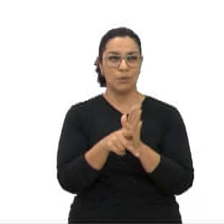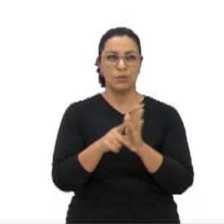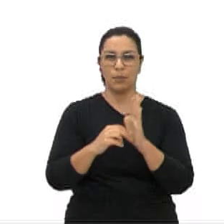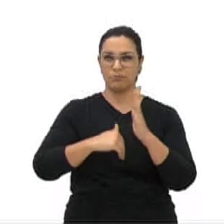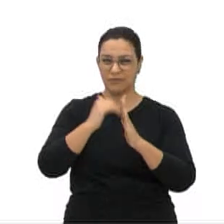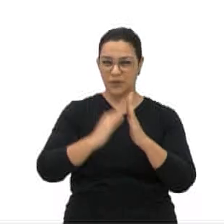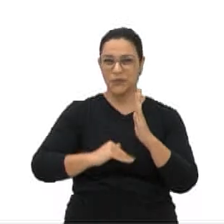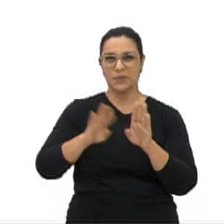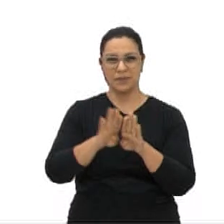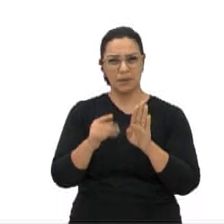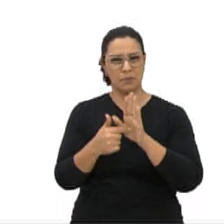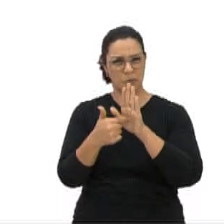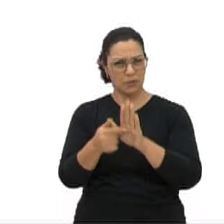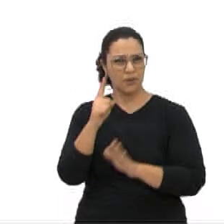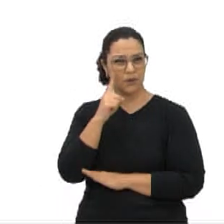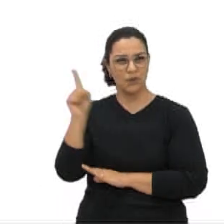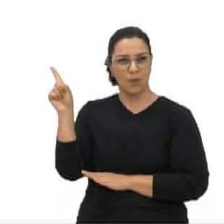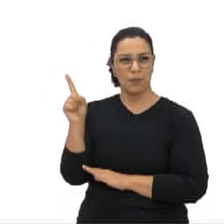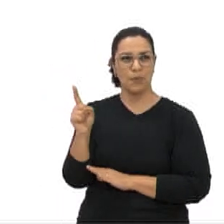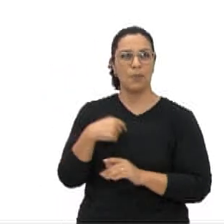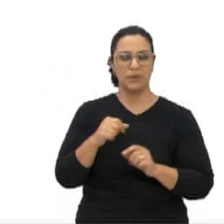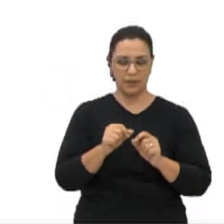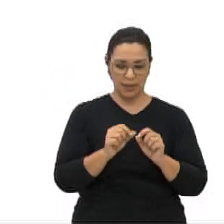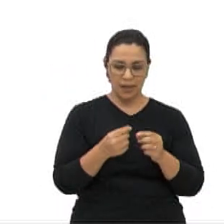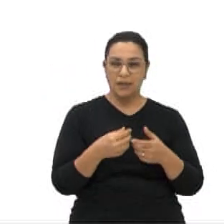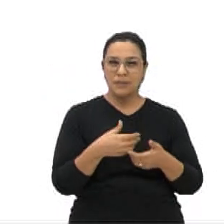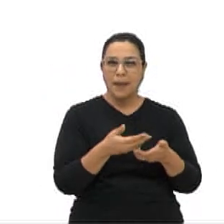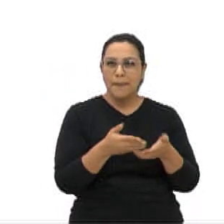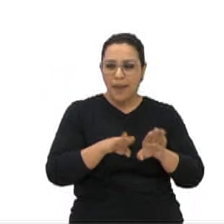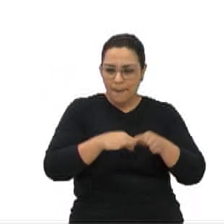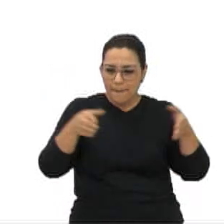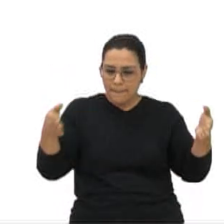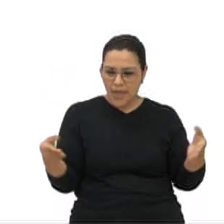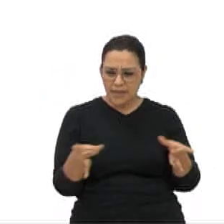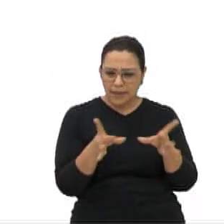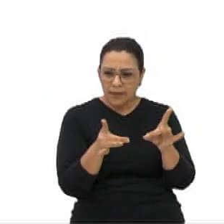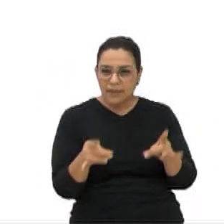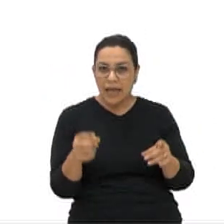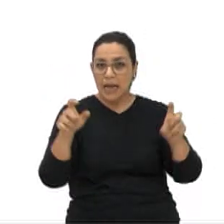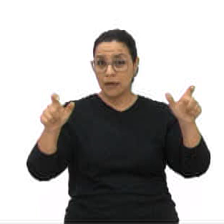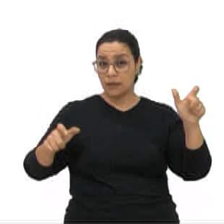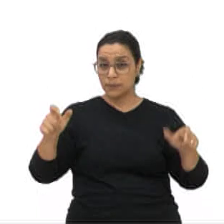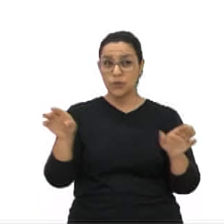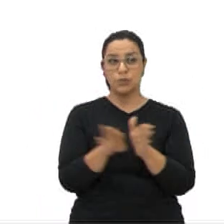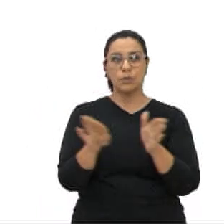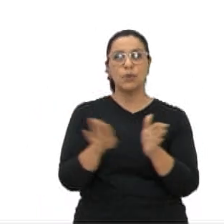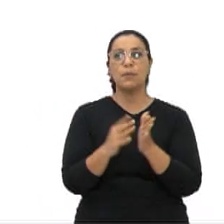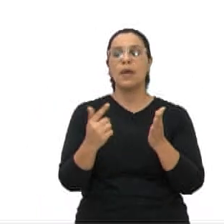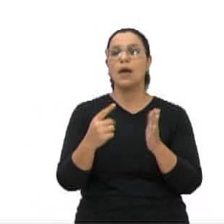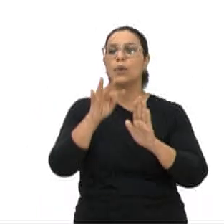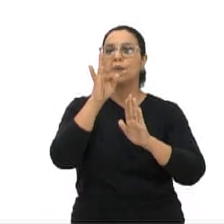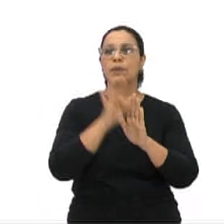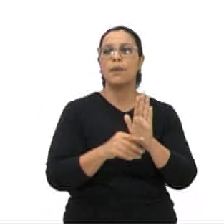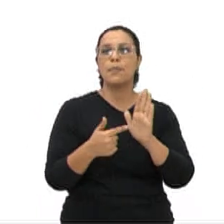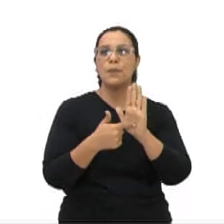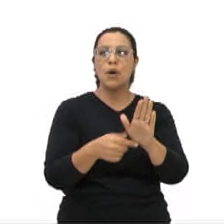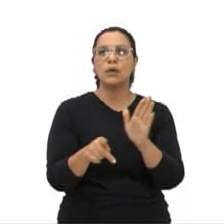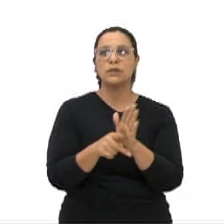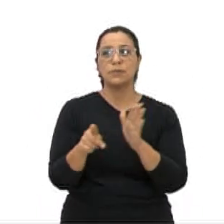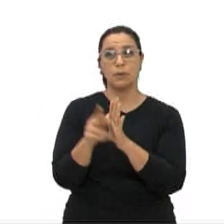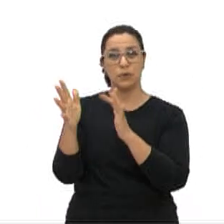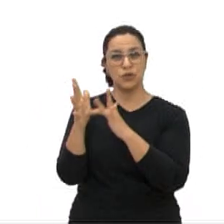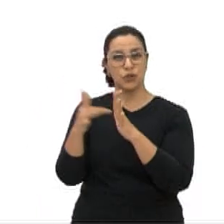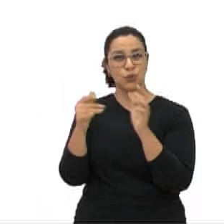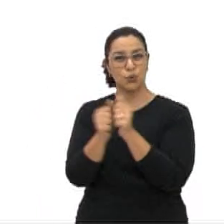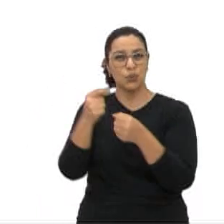Caravaggio mostrando a questão da natureza morta, então isso quer dizer que vai aparecer também pessoas, isso aqui é uma passagem da Bíblia, né? Cristo em Emaús,